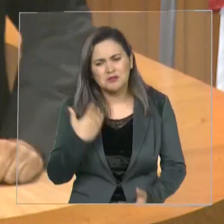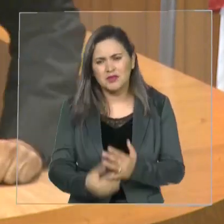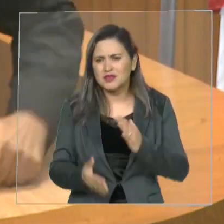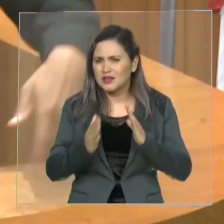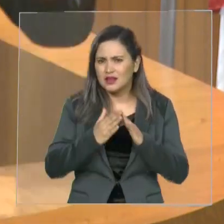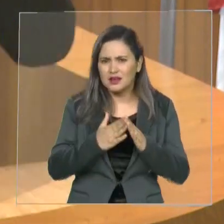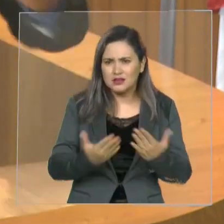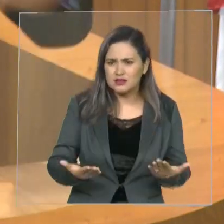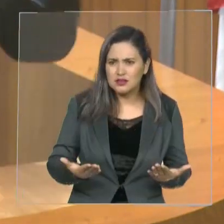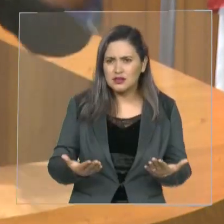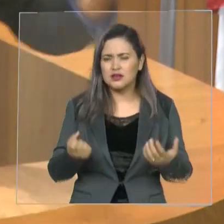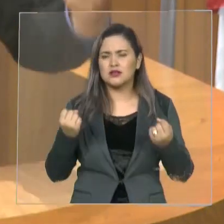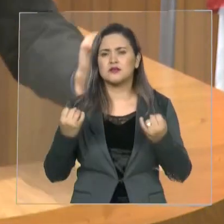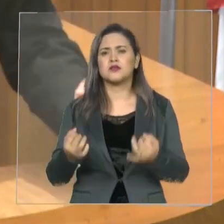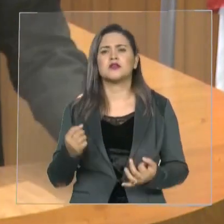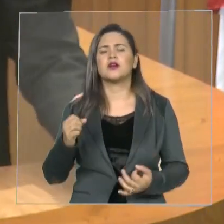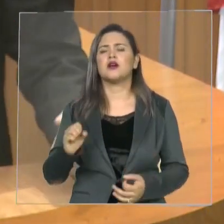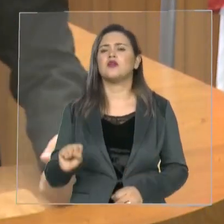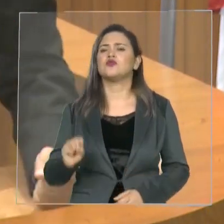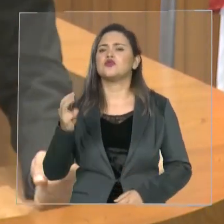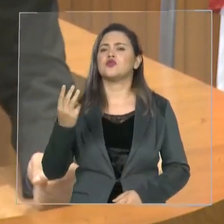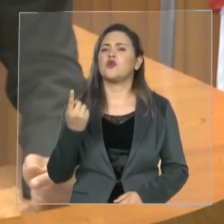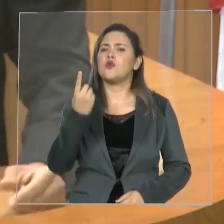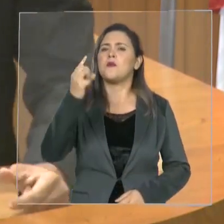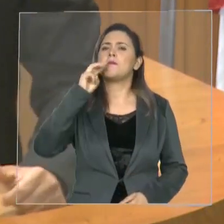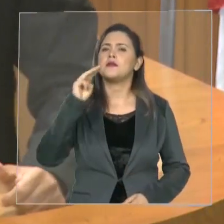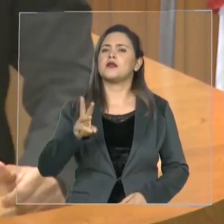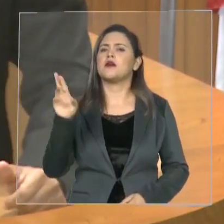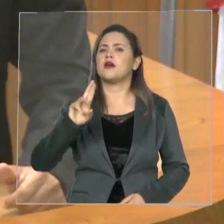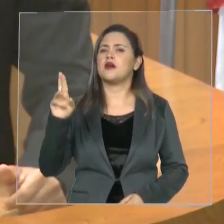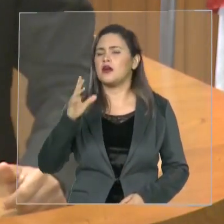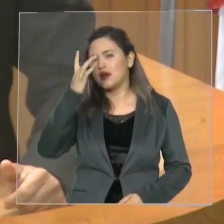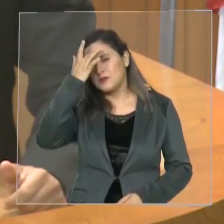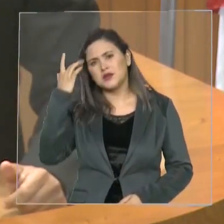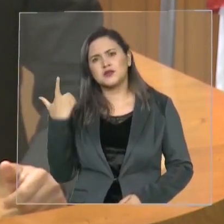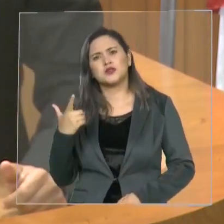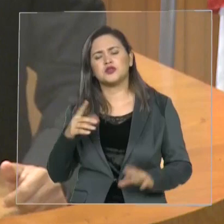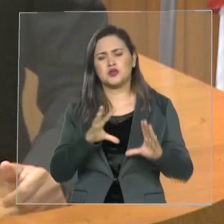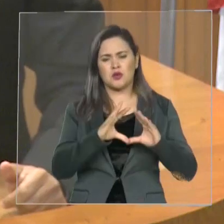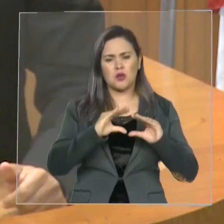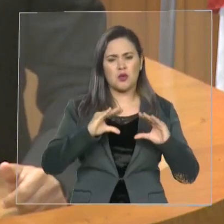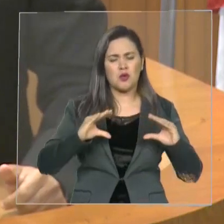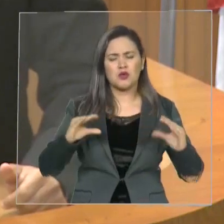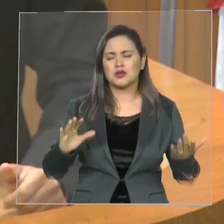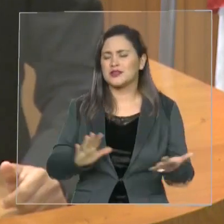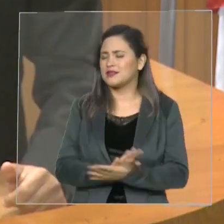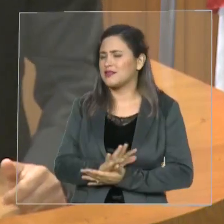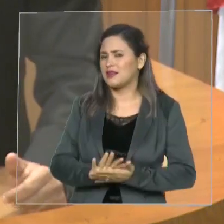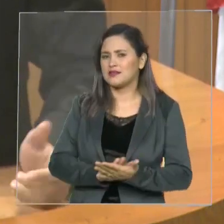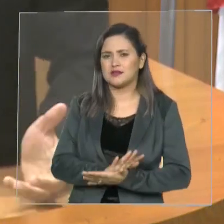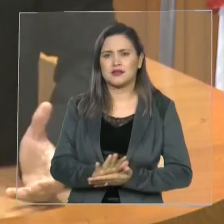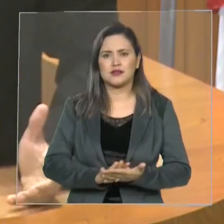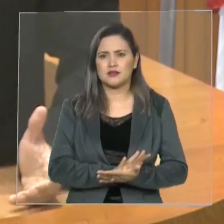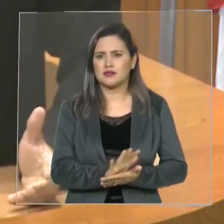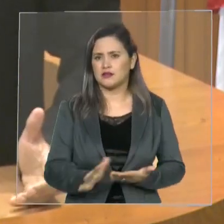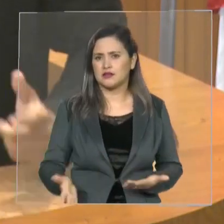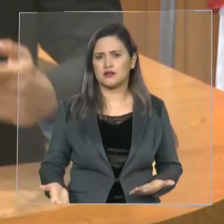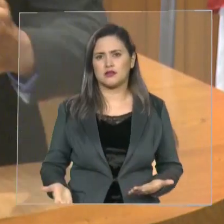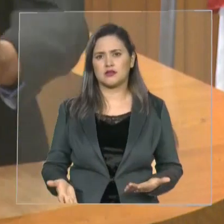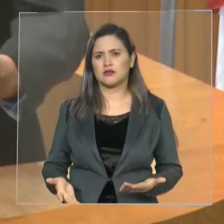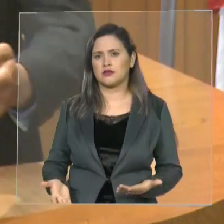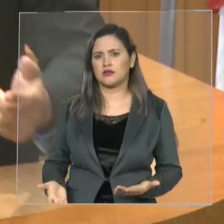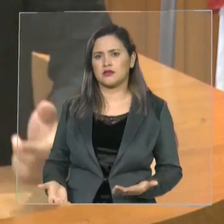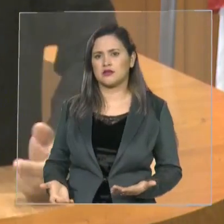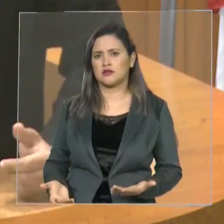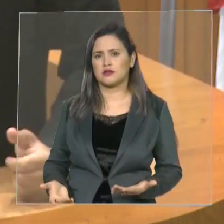Justificar um show de R$1 milhão, enquanto as pessoas não tinham um colchão, um copo de água para beber dentro do Correão, por falta